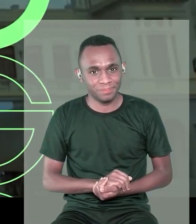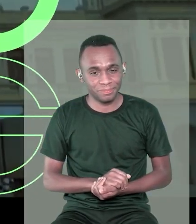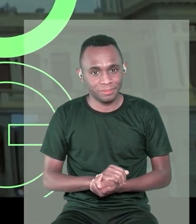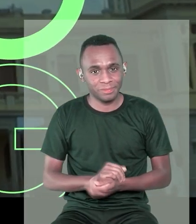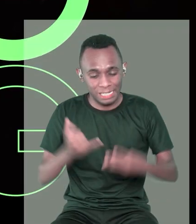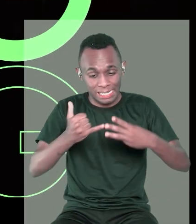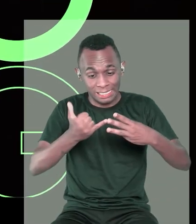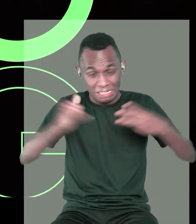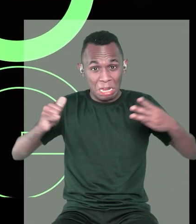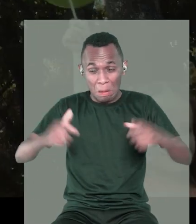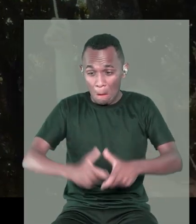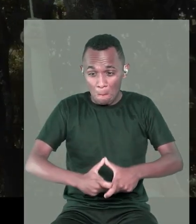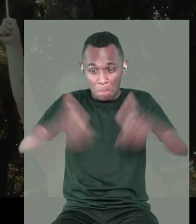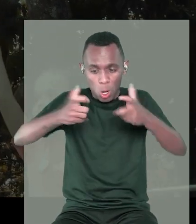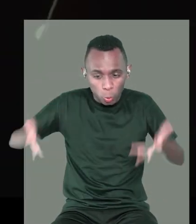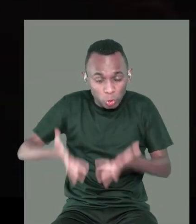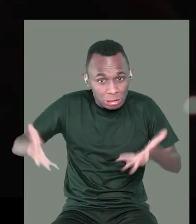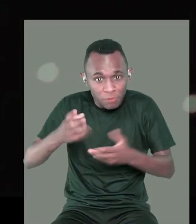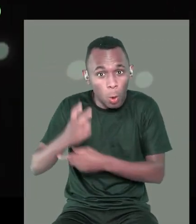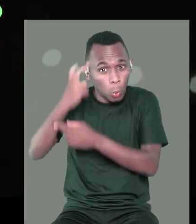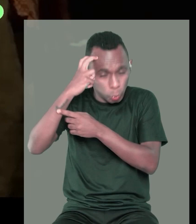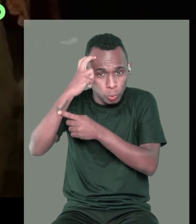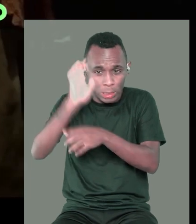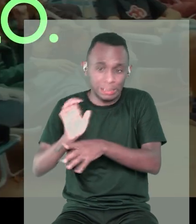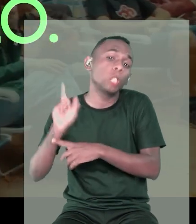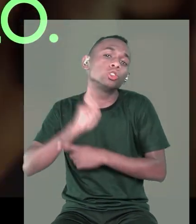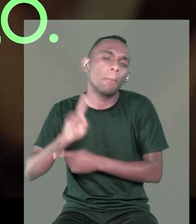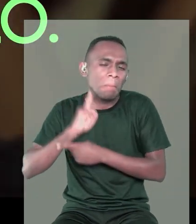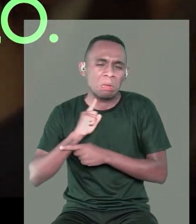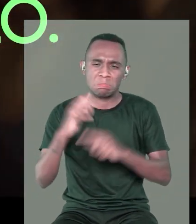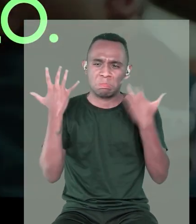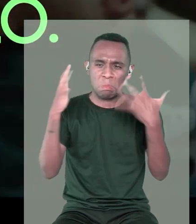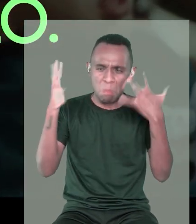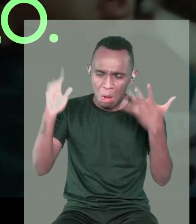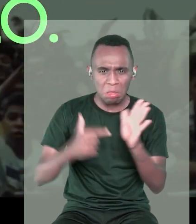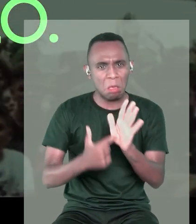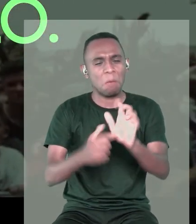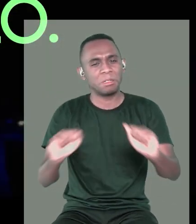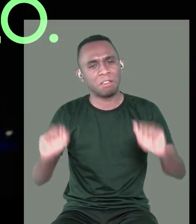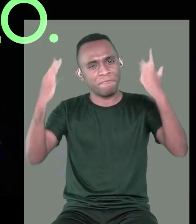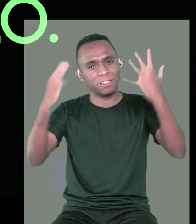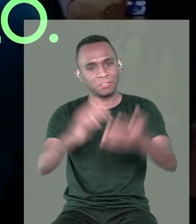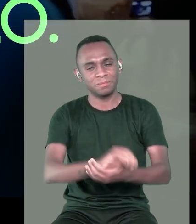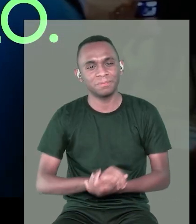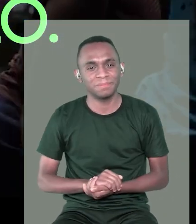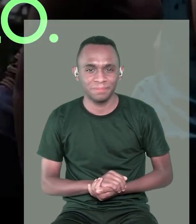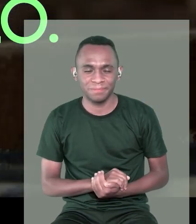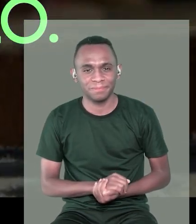A CEMIG, maior incentivadora da cultura de Minas, aplaude de pé este espetáculo.